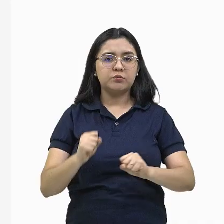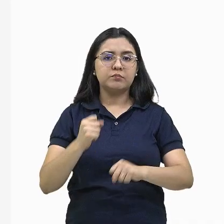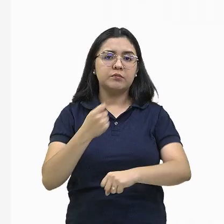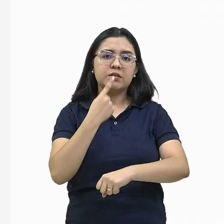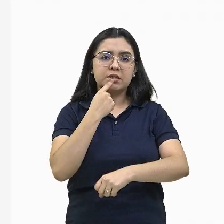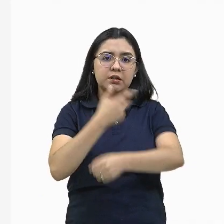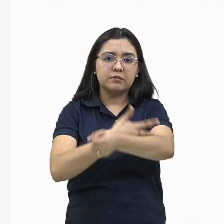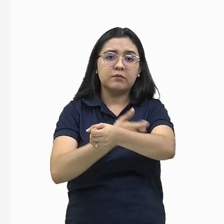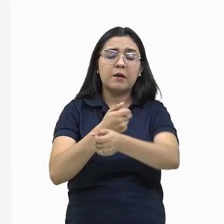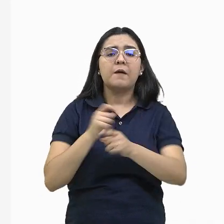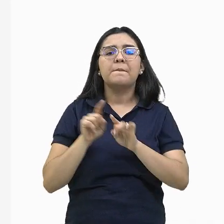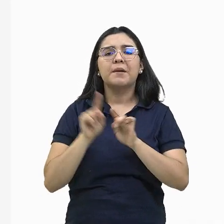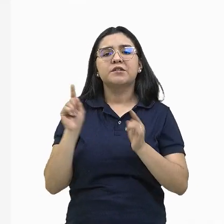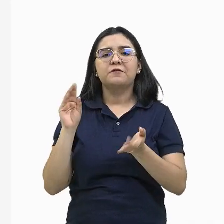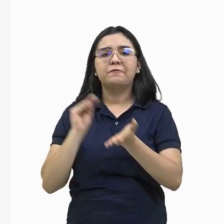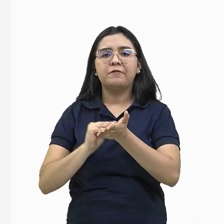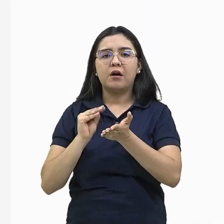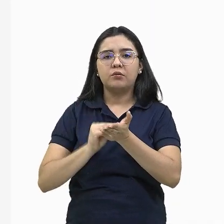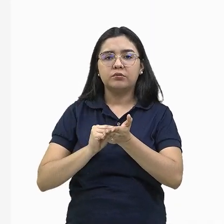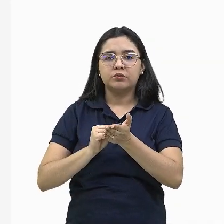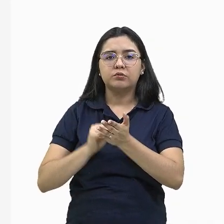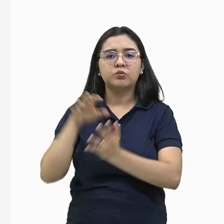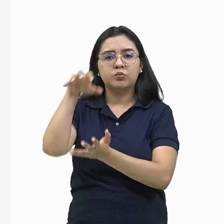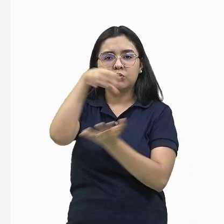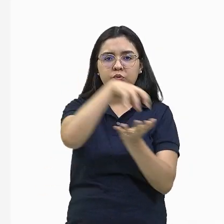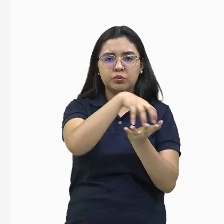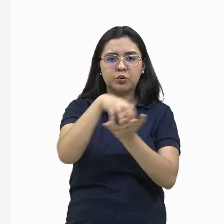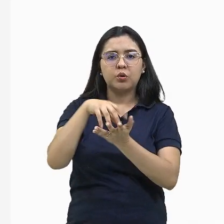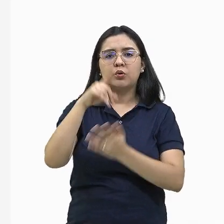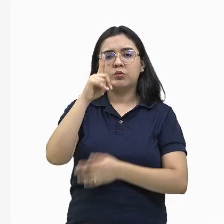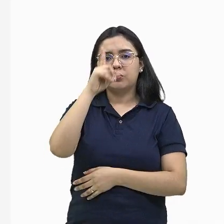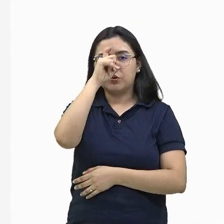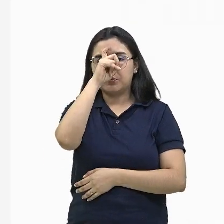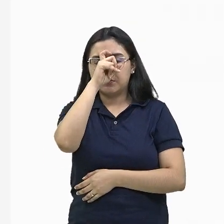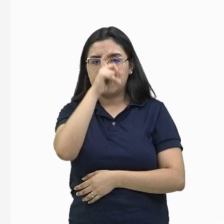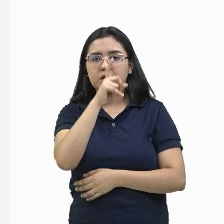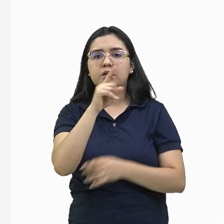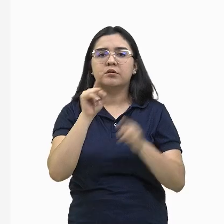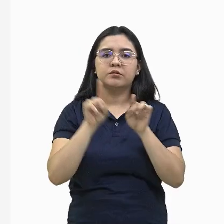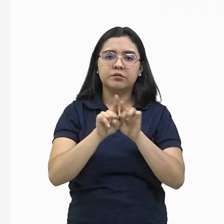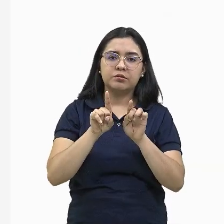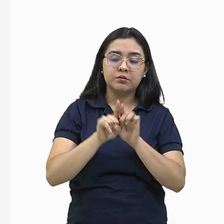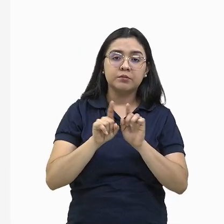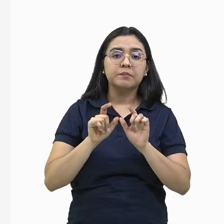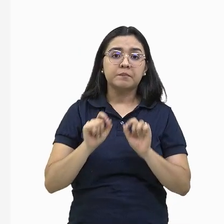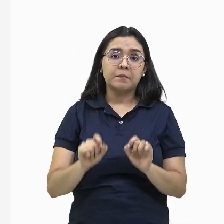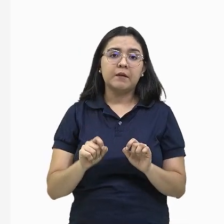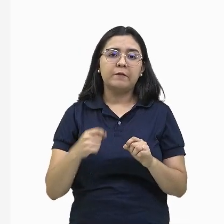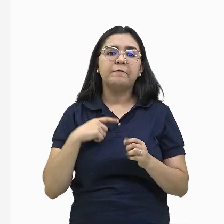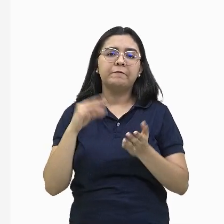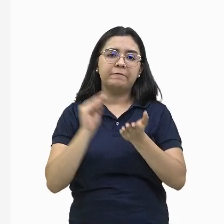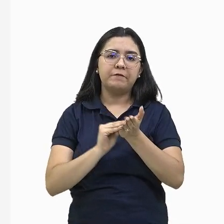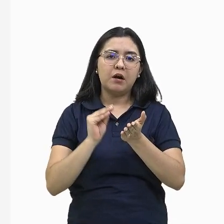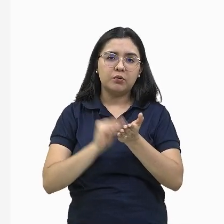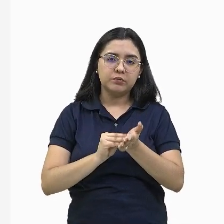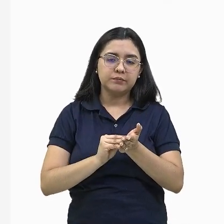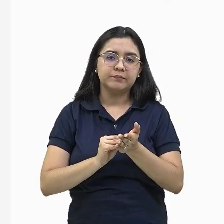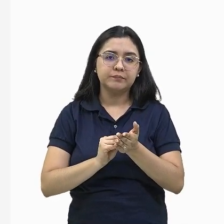assim falta sangue nos hospitais, nos hemocentros. Então, percebo que é sempre